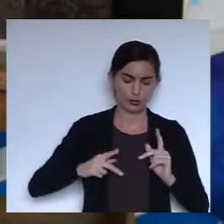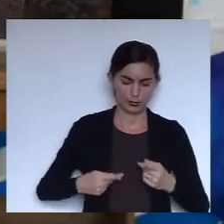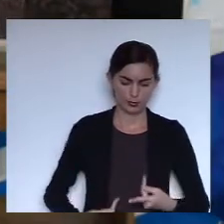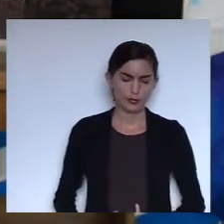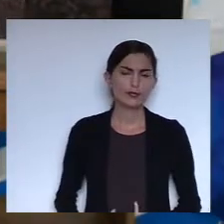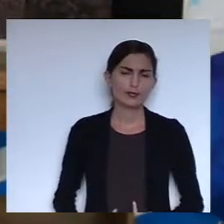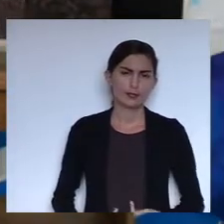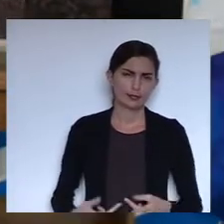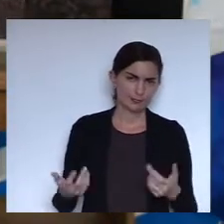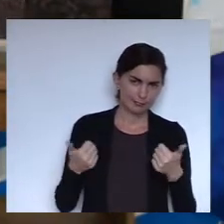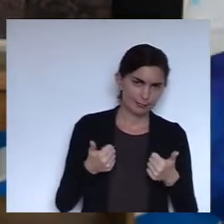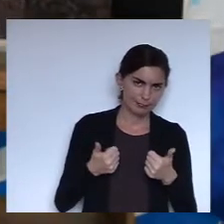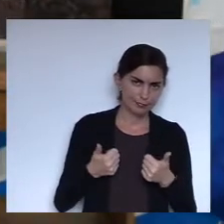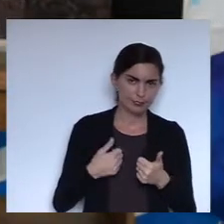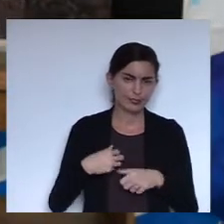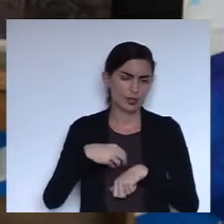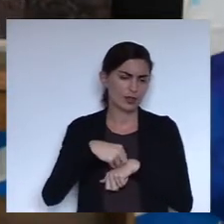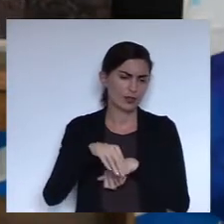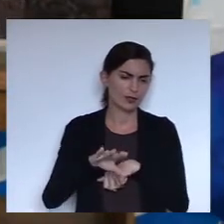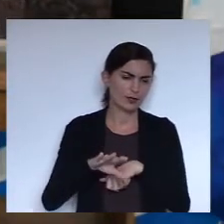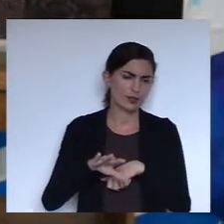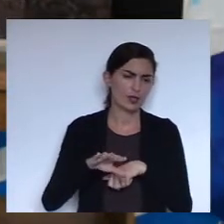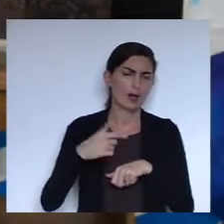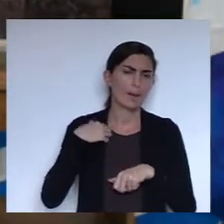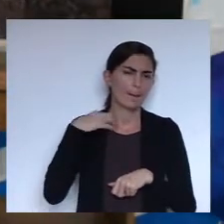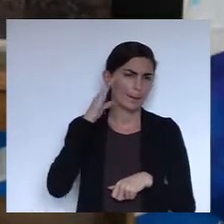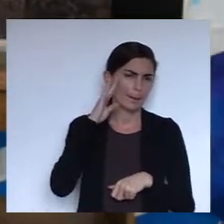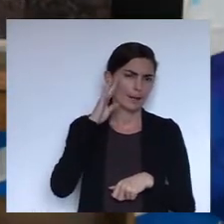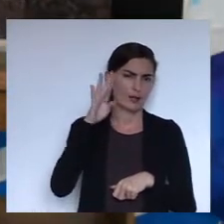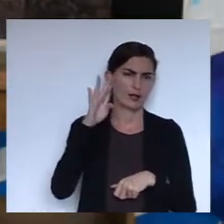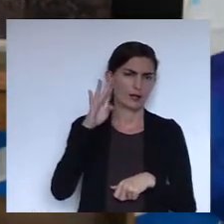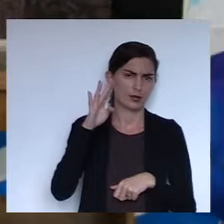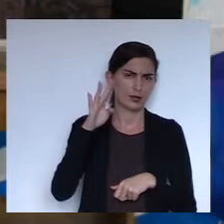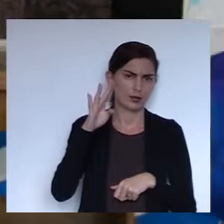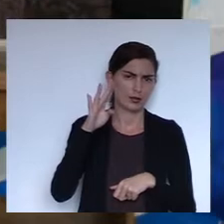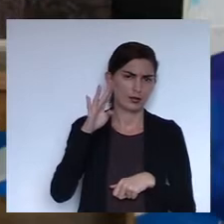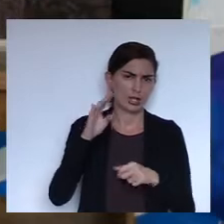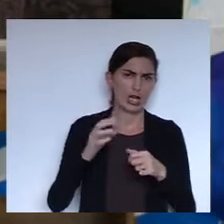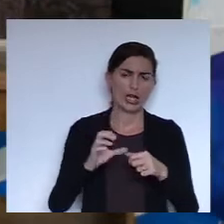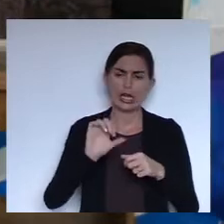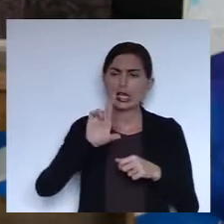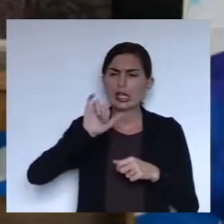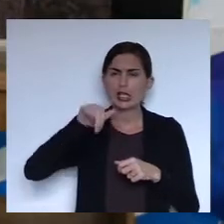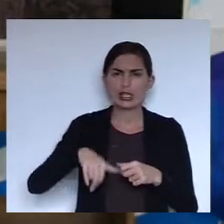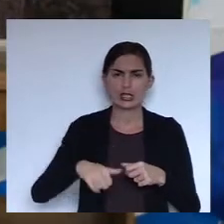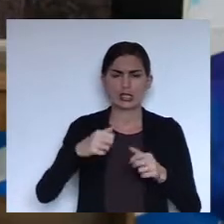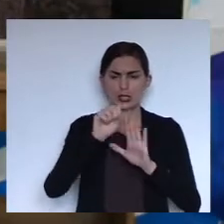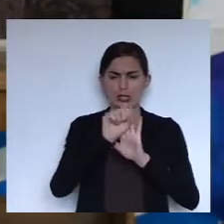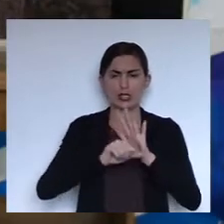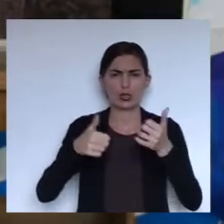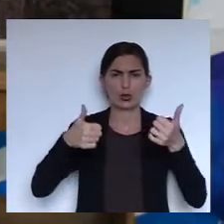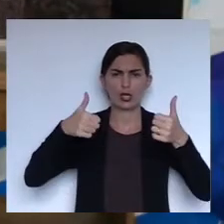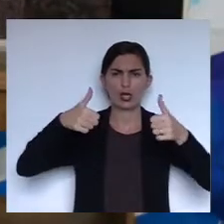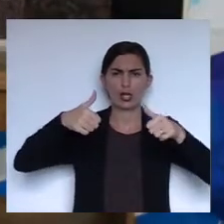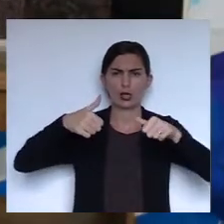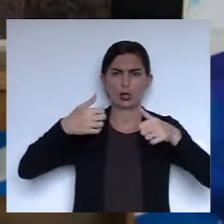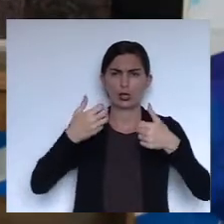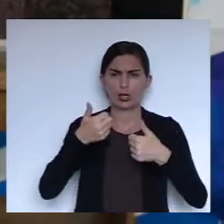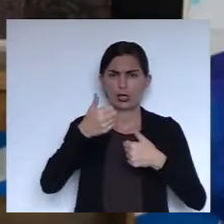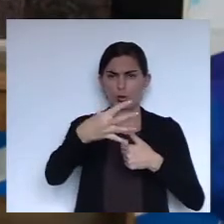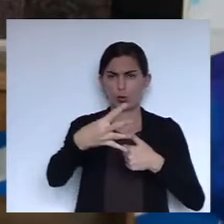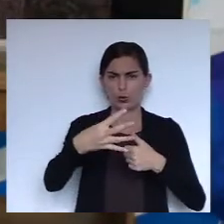humanidade. Tranquilão? A gente vai tratar principalmente da crise do século XIV. Essa